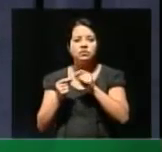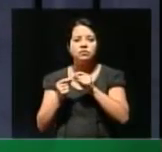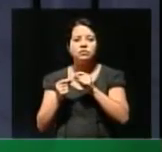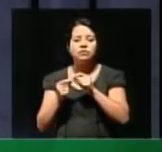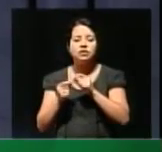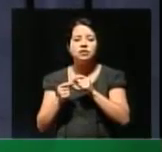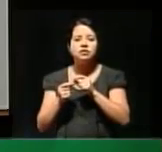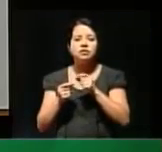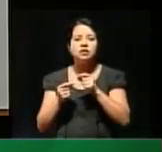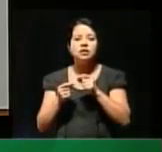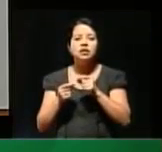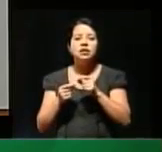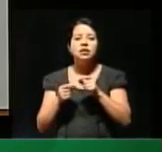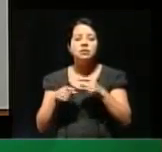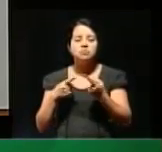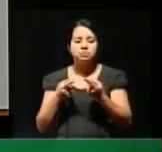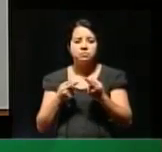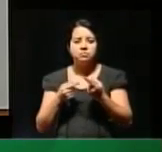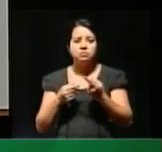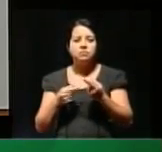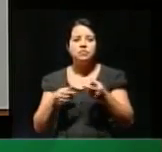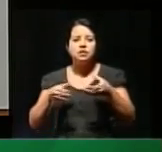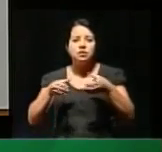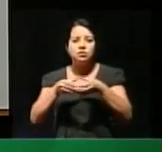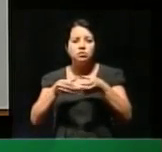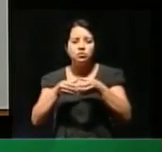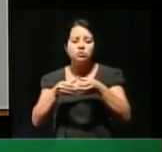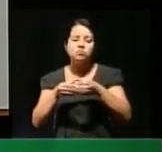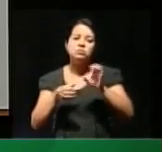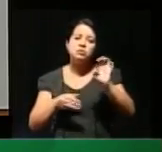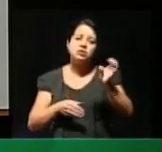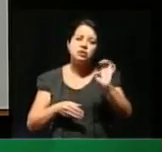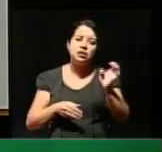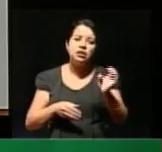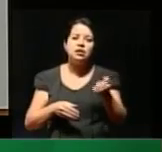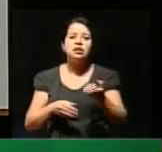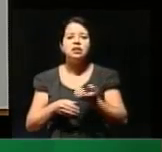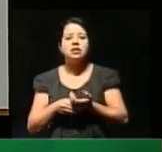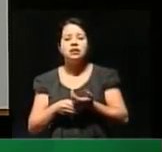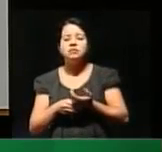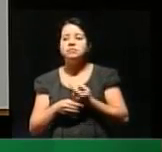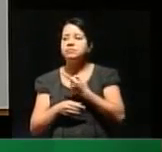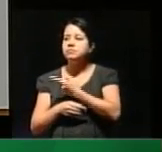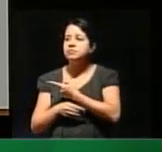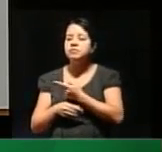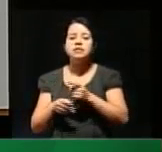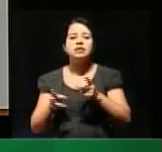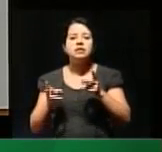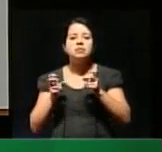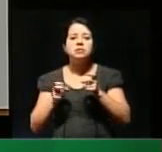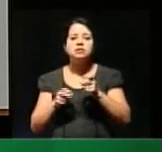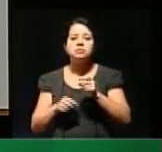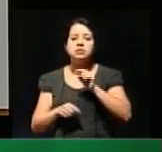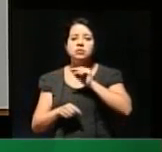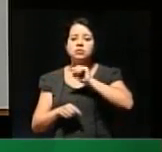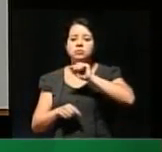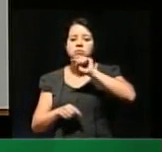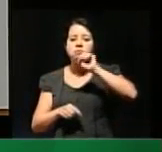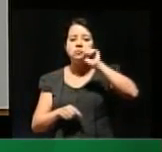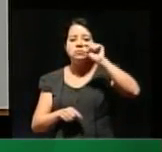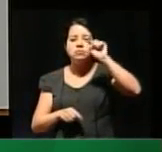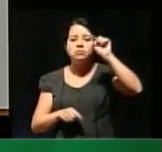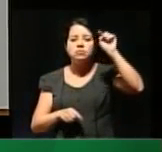para populações vulneráveis, nesse caso, homens que fazem sexo com homens no Peru. E aquela linha pontilhada vermelha que está